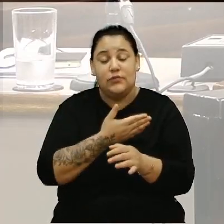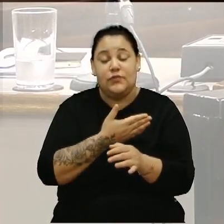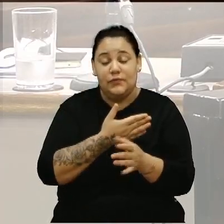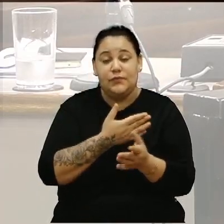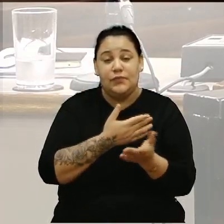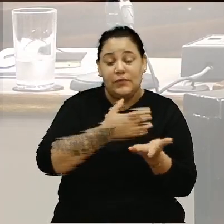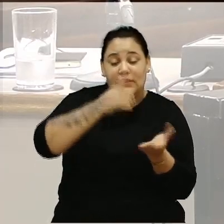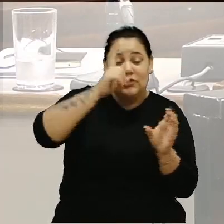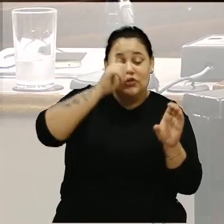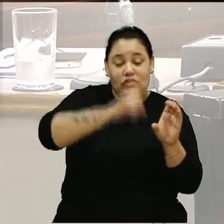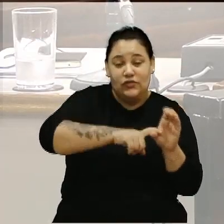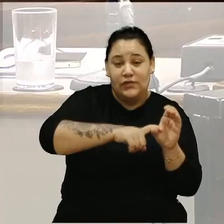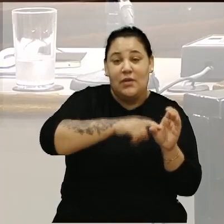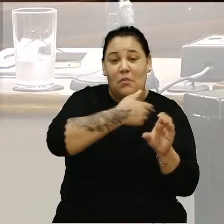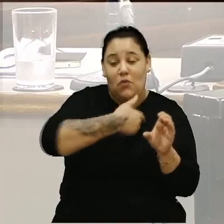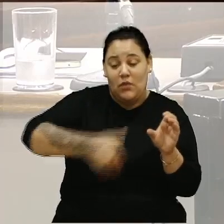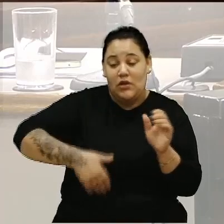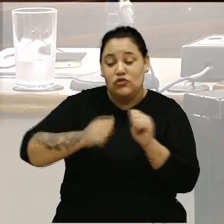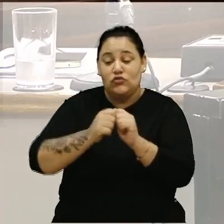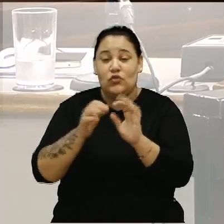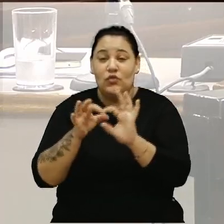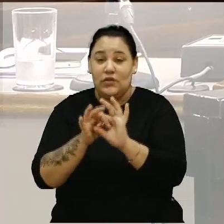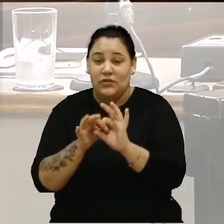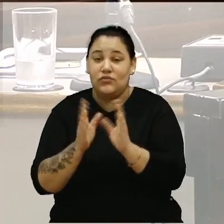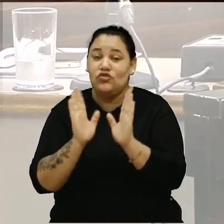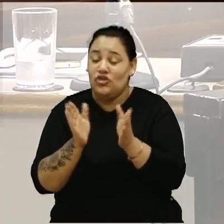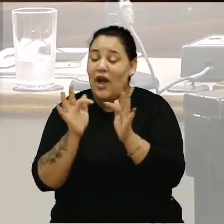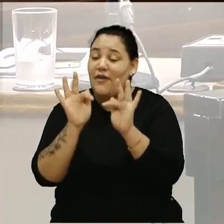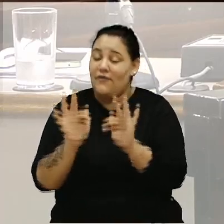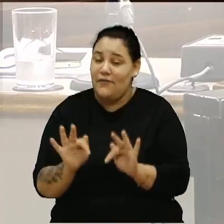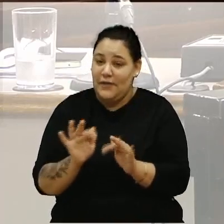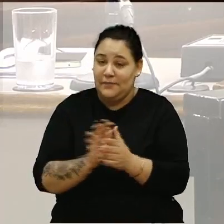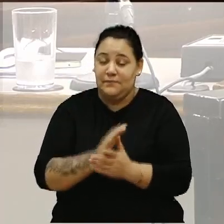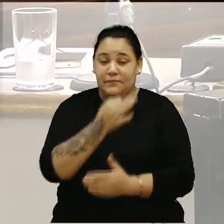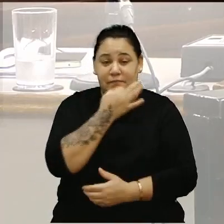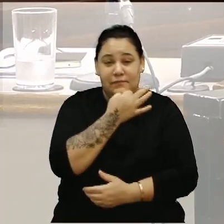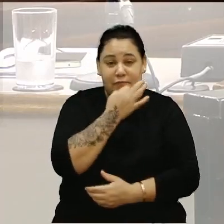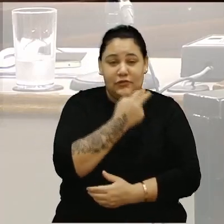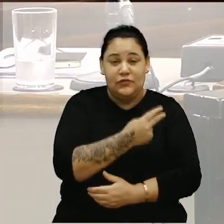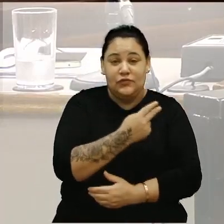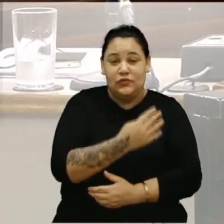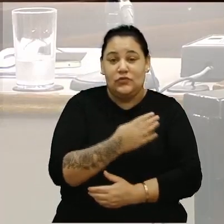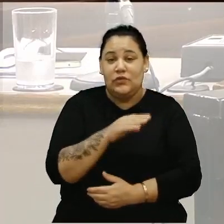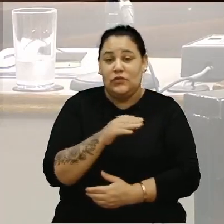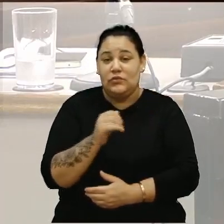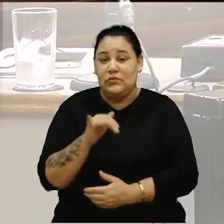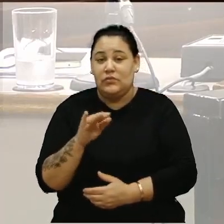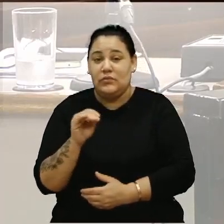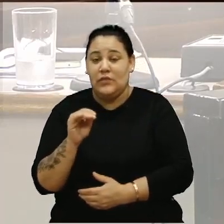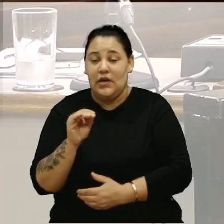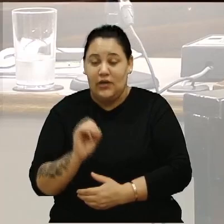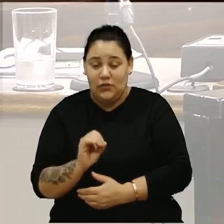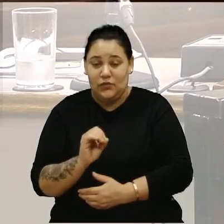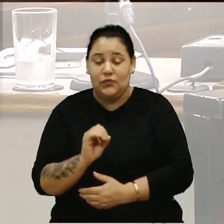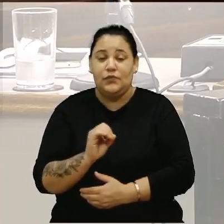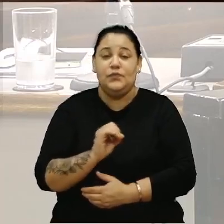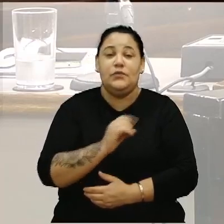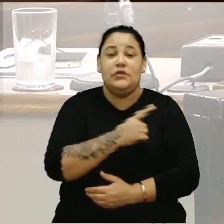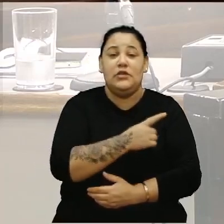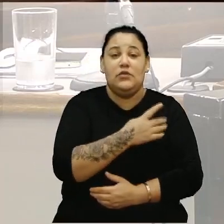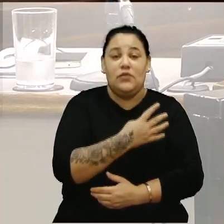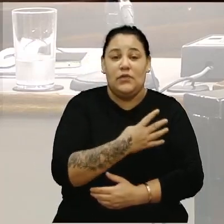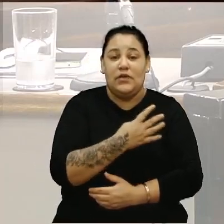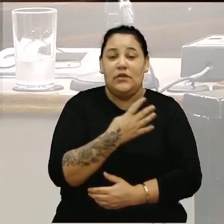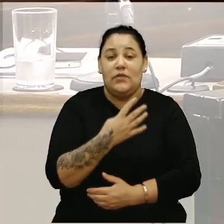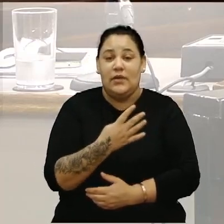União. Caxias do Sul, 20 de maio de 2024, 149 anos da colonização e 134 anos da emancipação